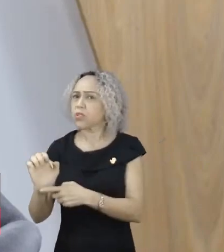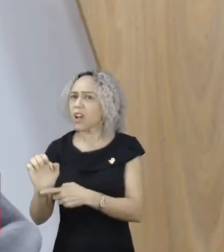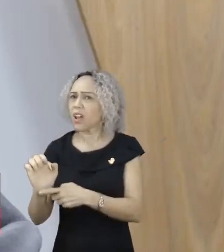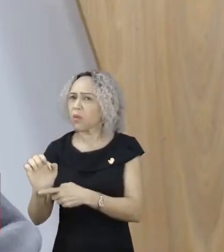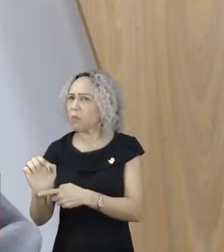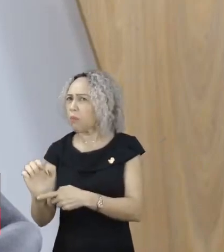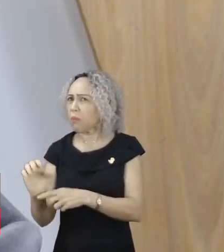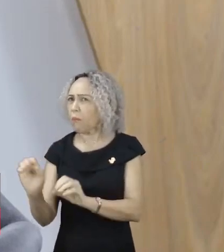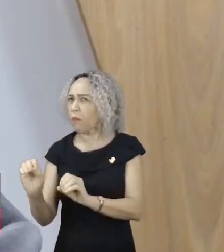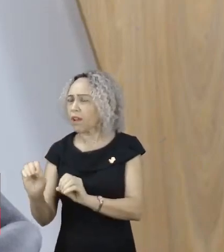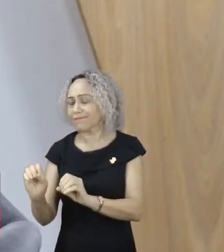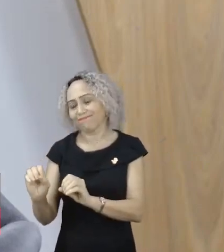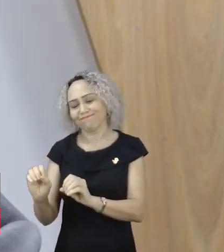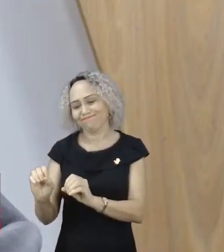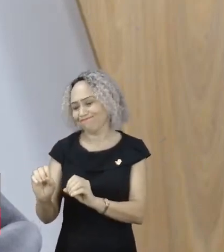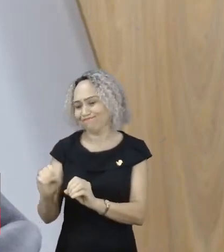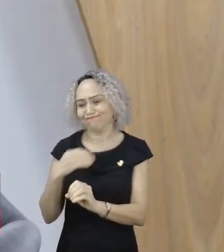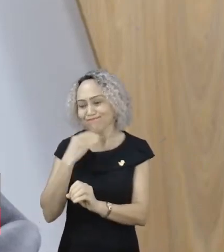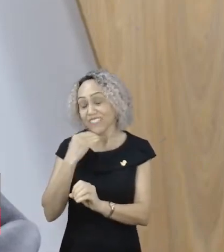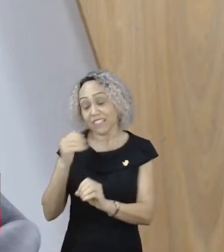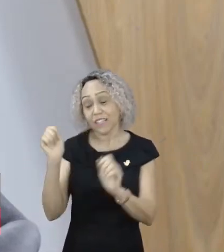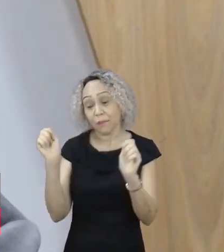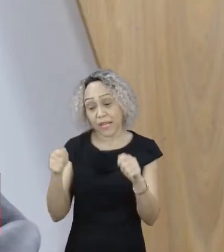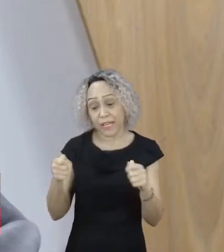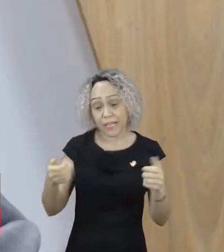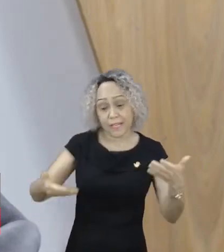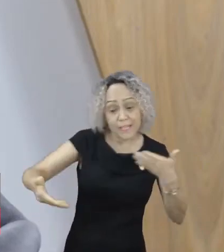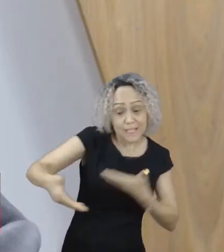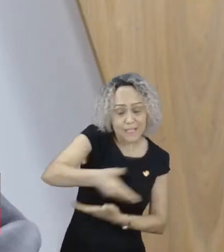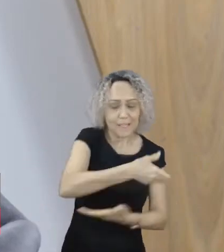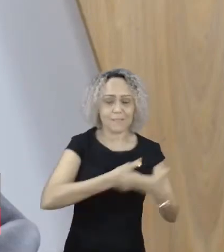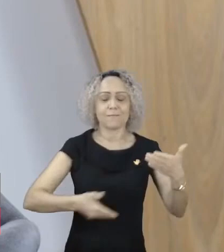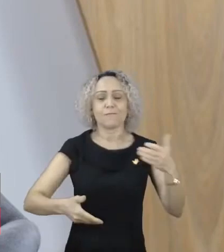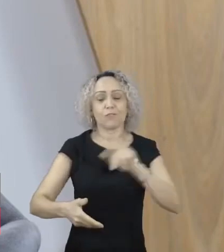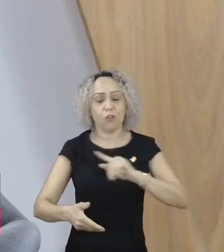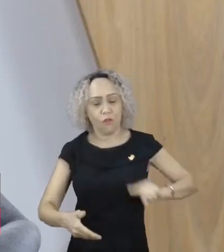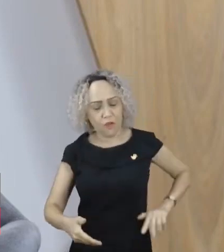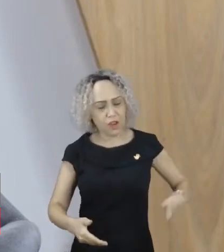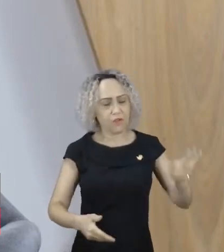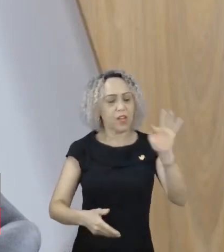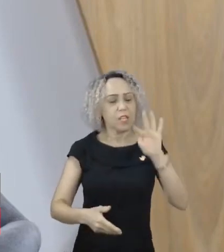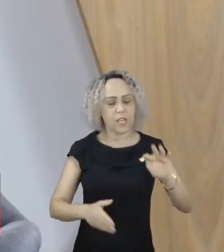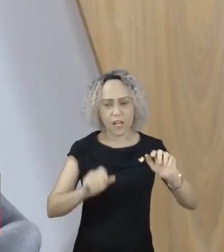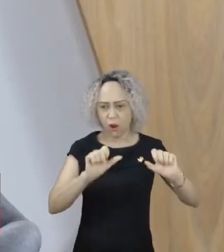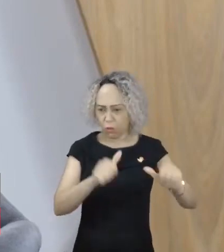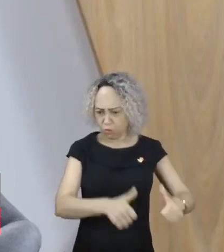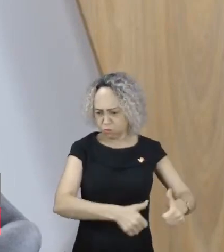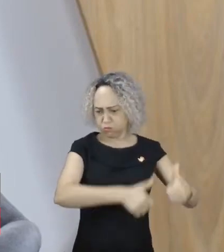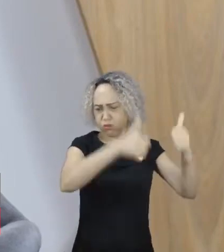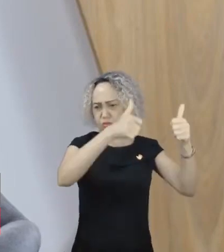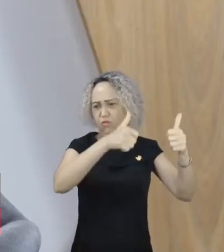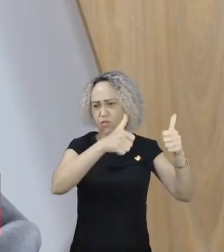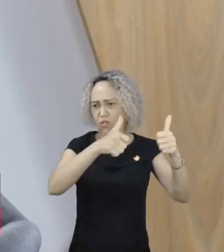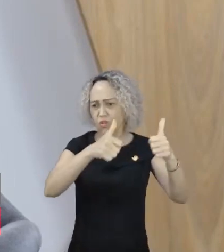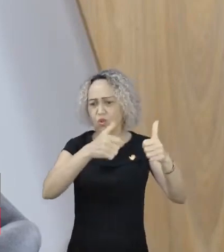pelos prefeitos, né, pelas suas equipes, e pelos governadores e suas equipes. E a gente, na verdade, viu que se a gente